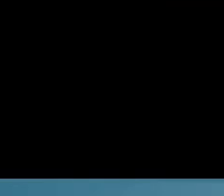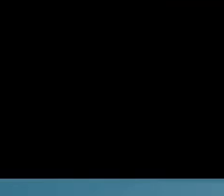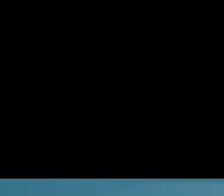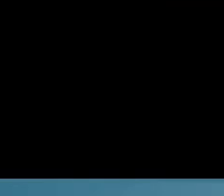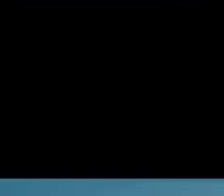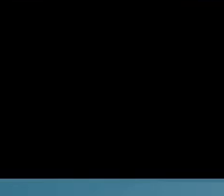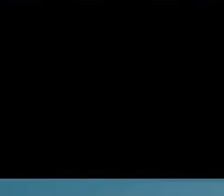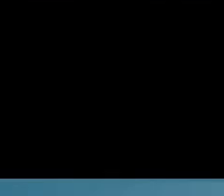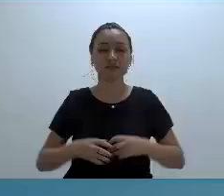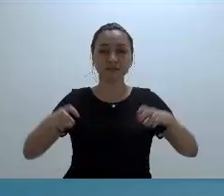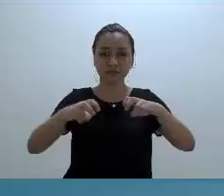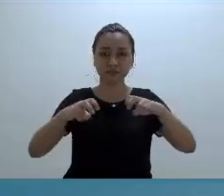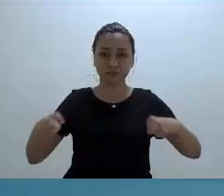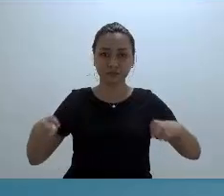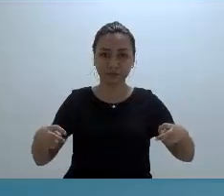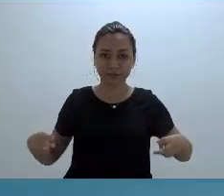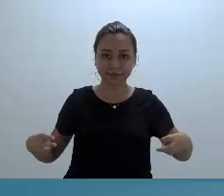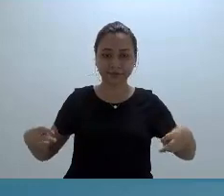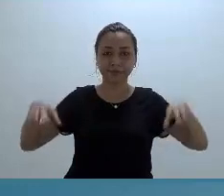Pleno.